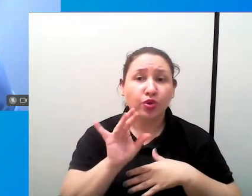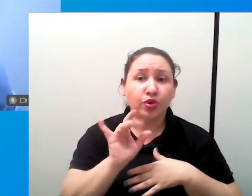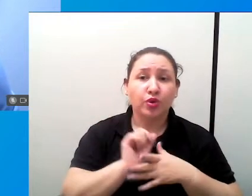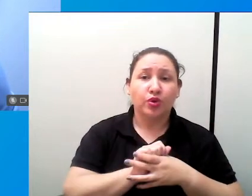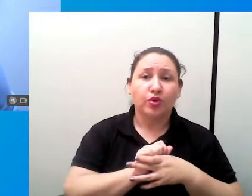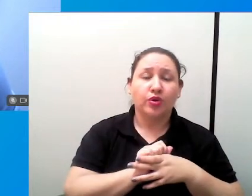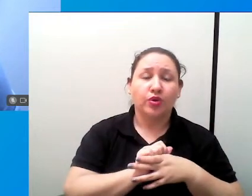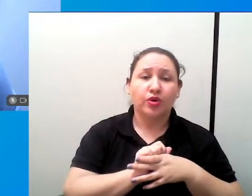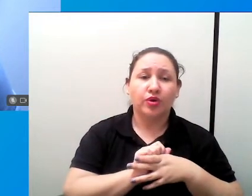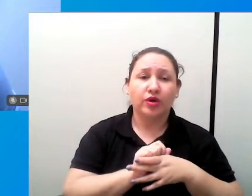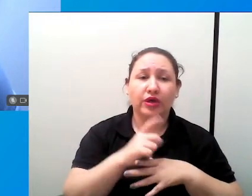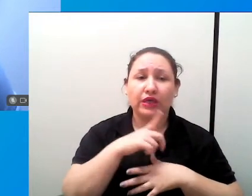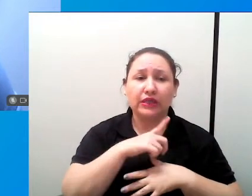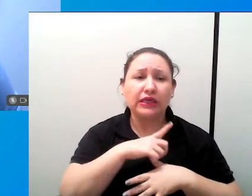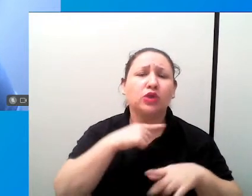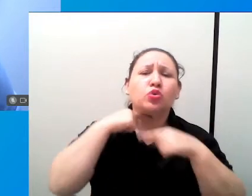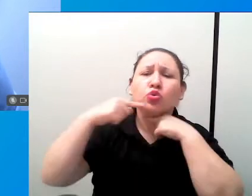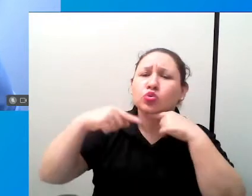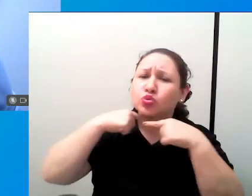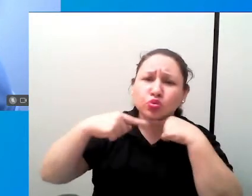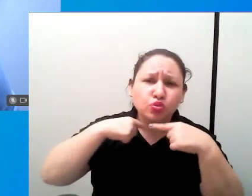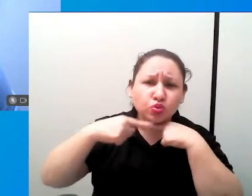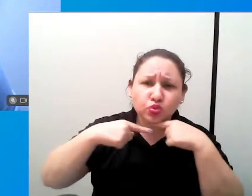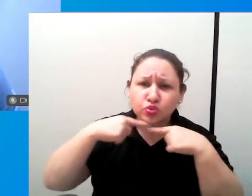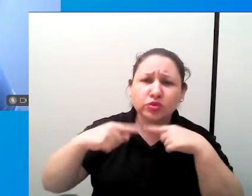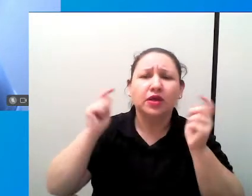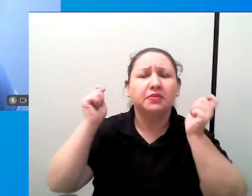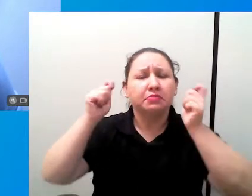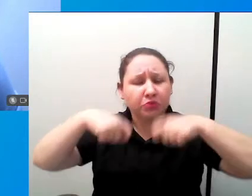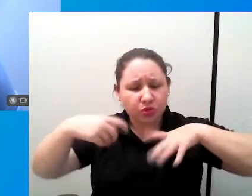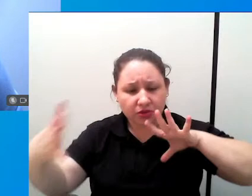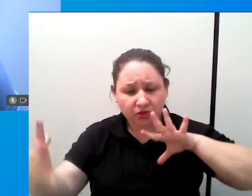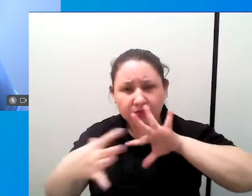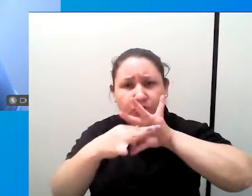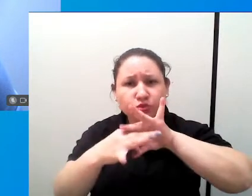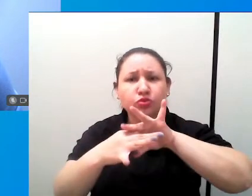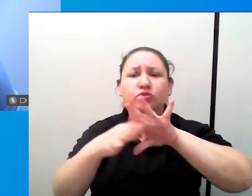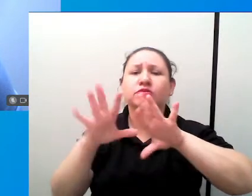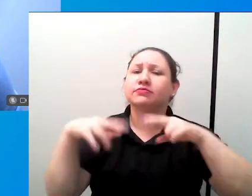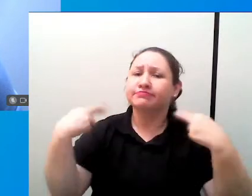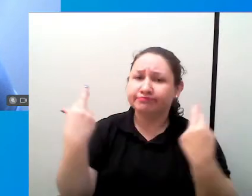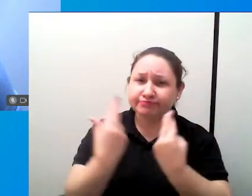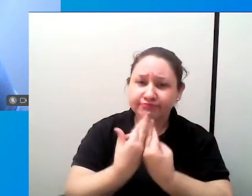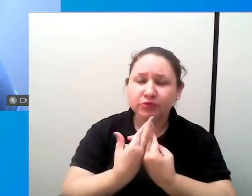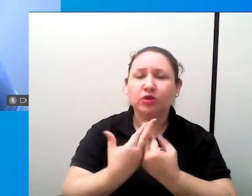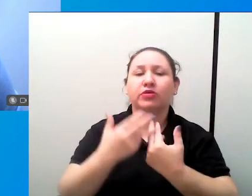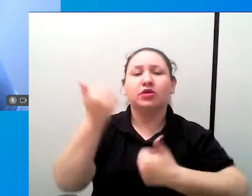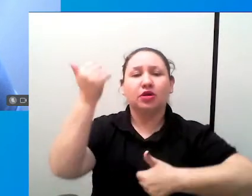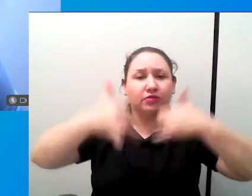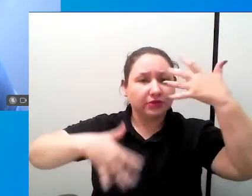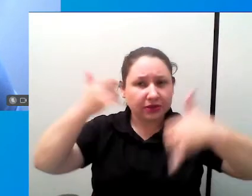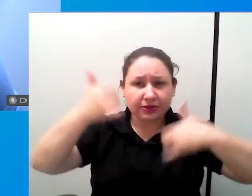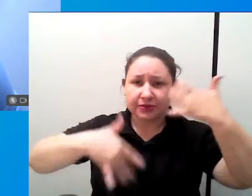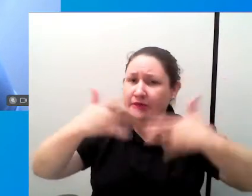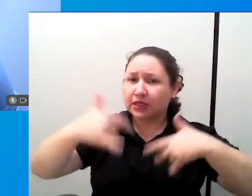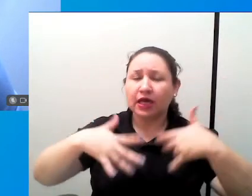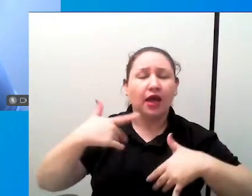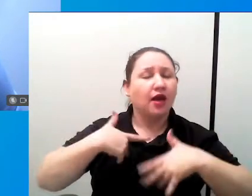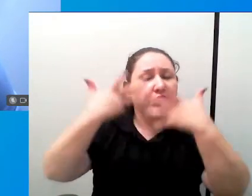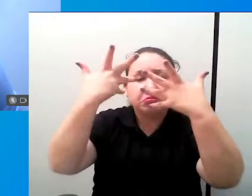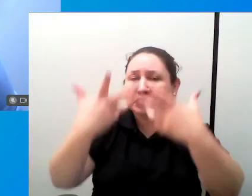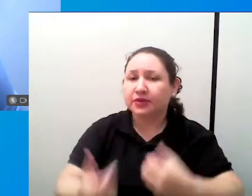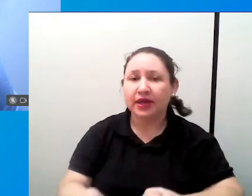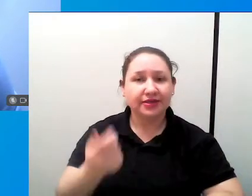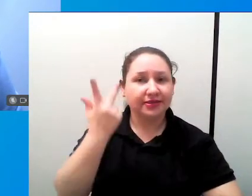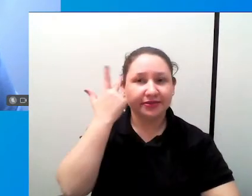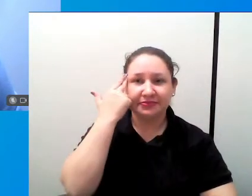que tantas outras ações podemos construir juntos, que possamos promover e estar juntos novamente. Tá,